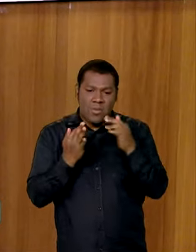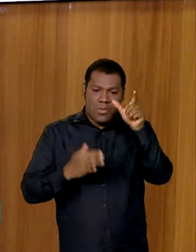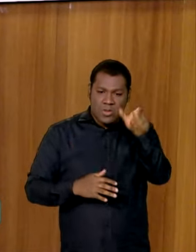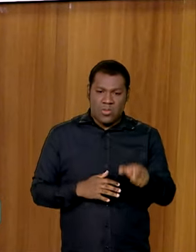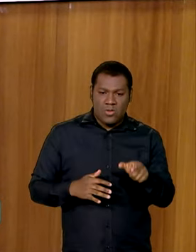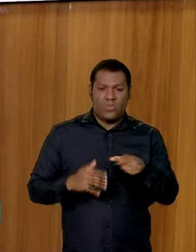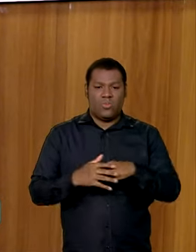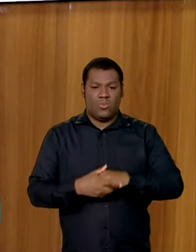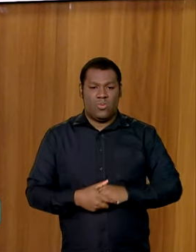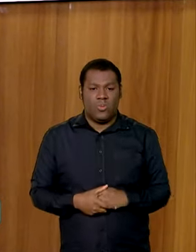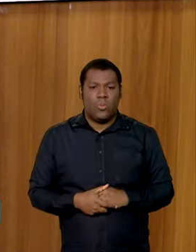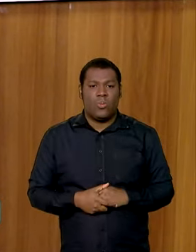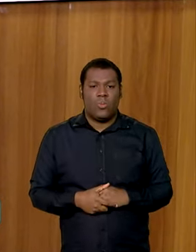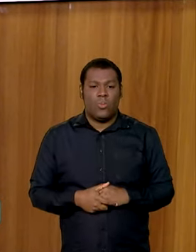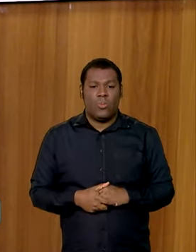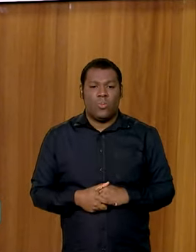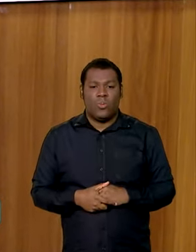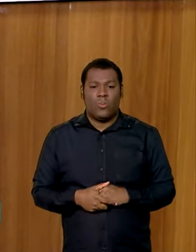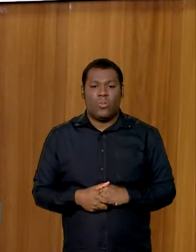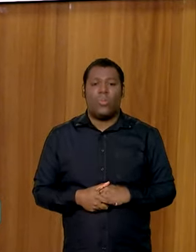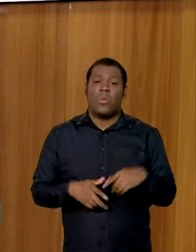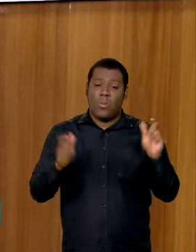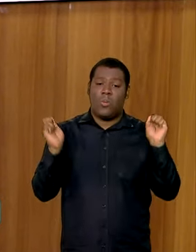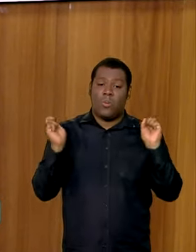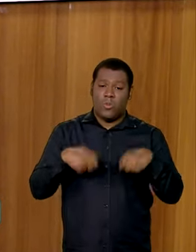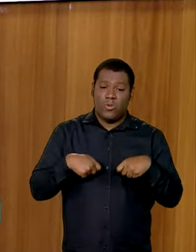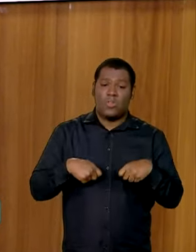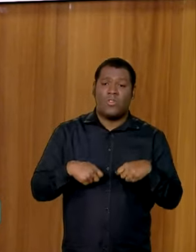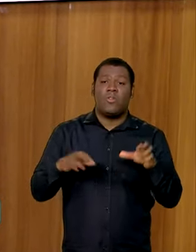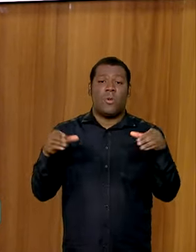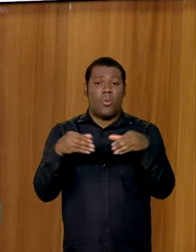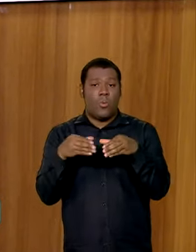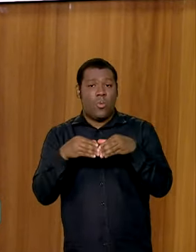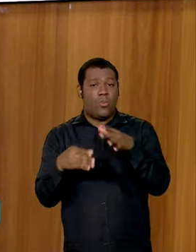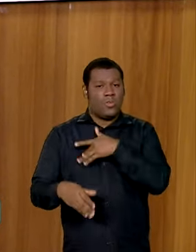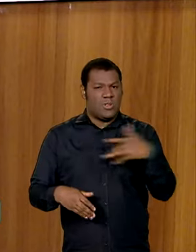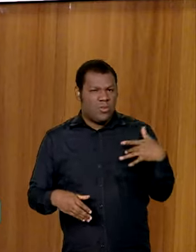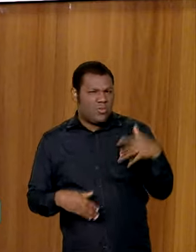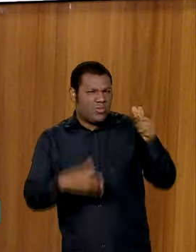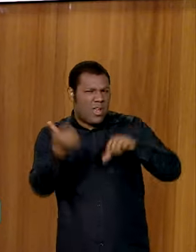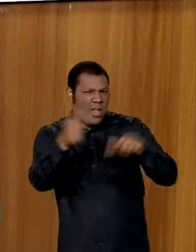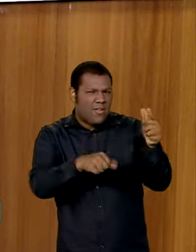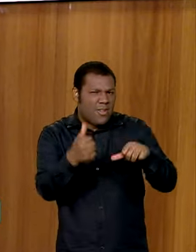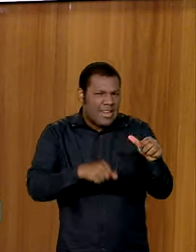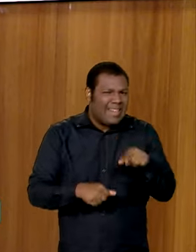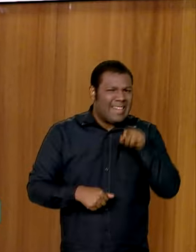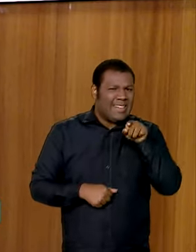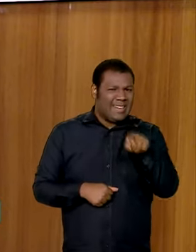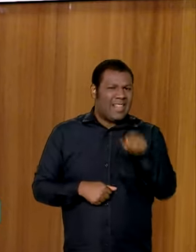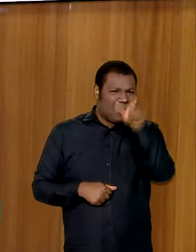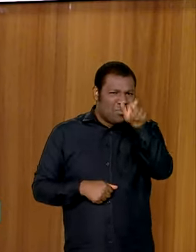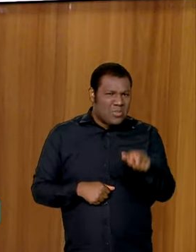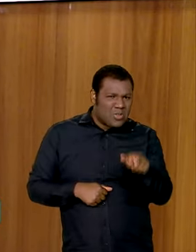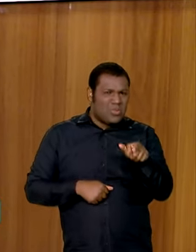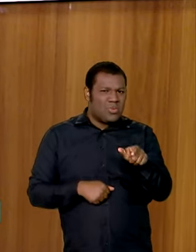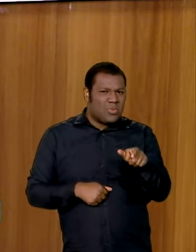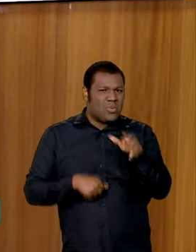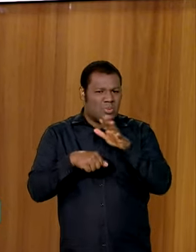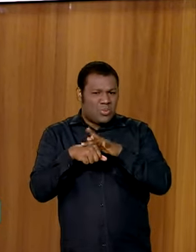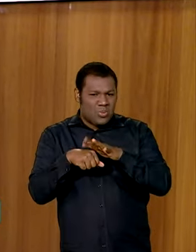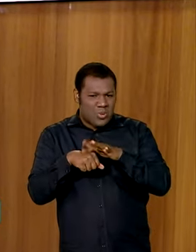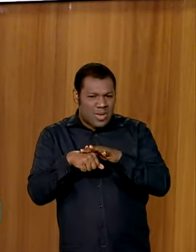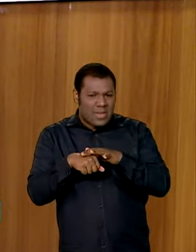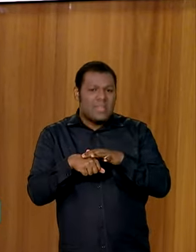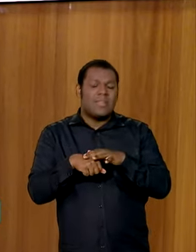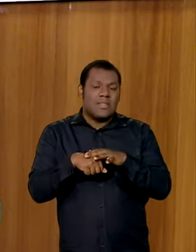saúde daquela pessoa. Ela também vai ter a capacidade da equipe de saúde avaliar se é uma situação que precisa do cuidado em um